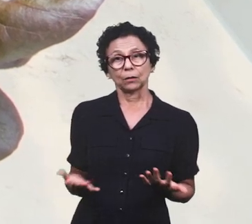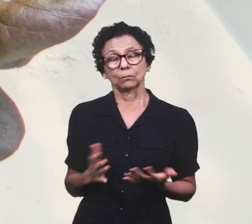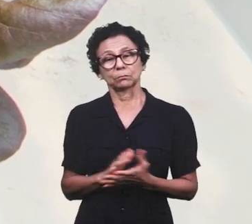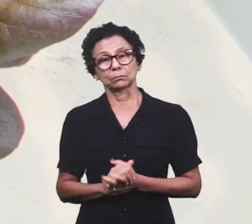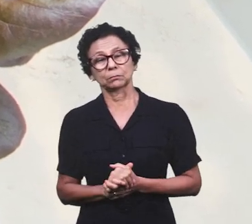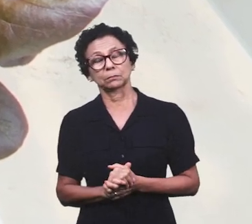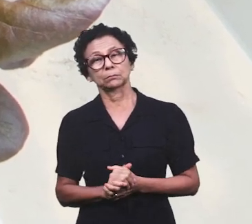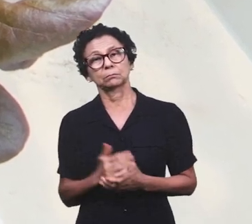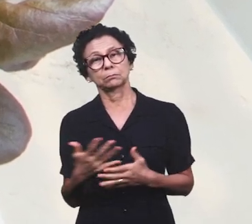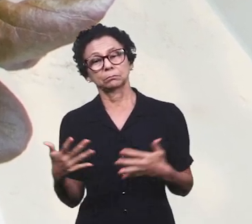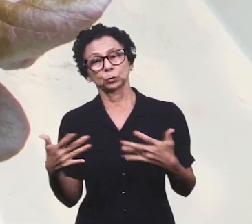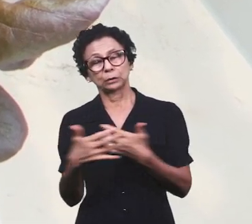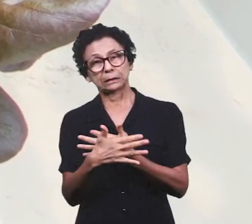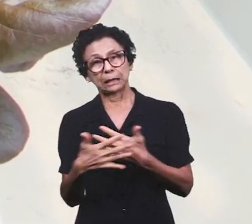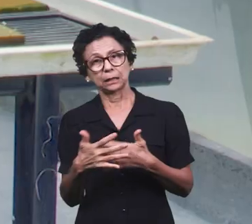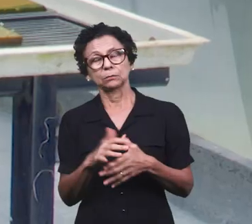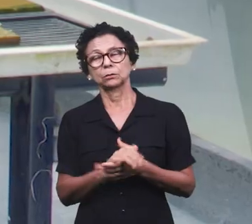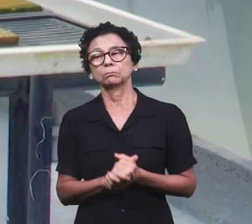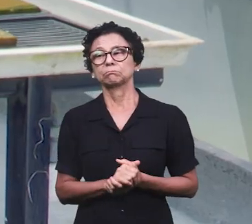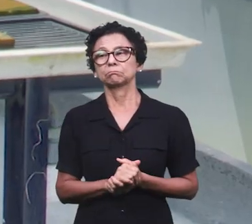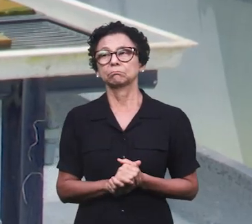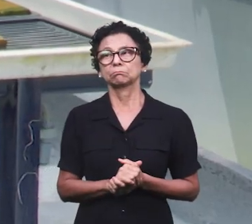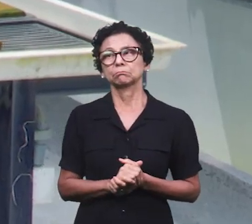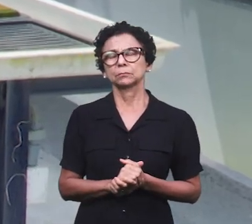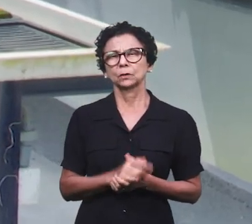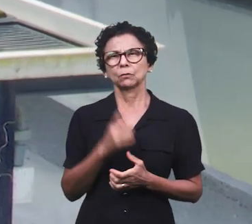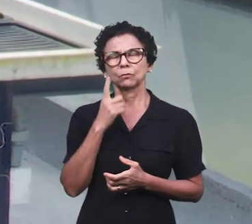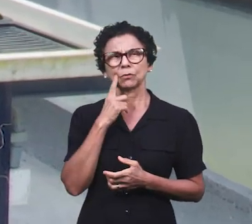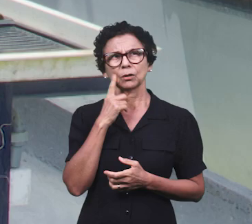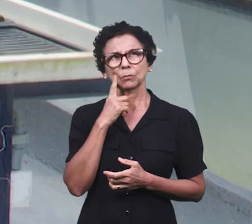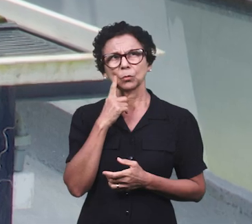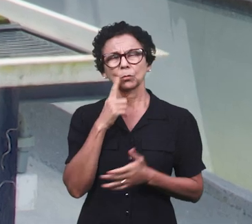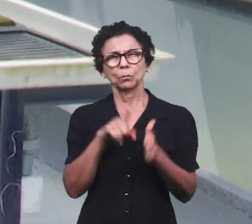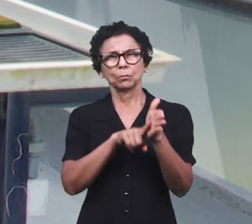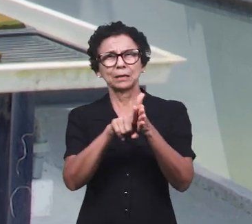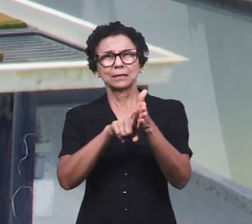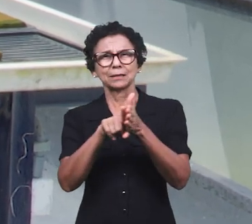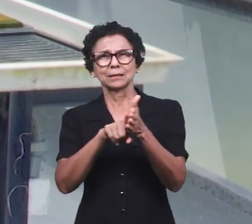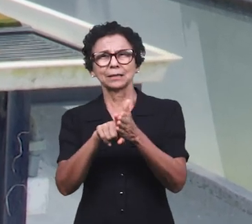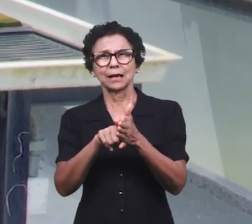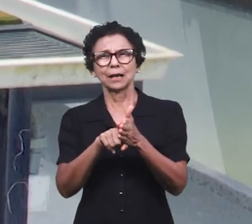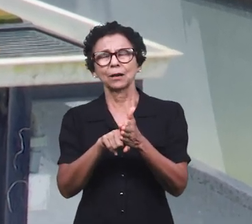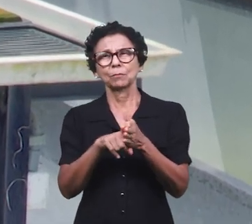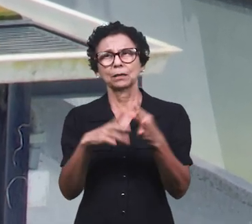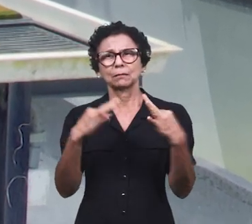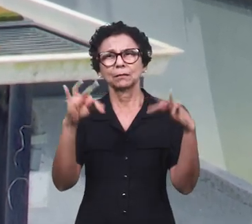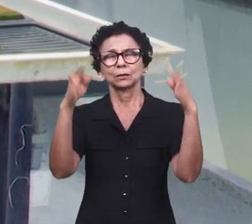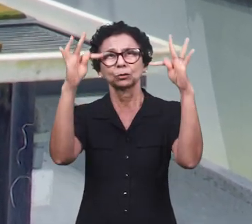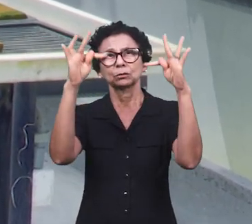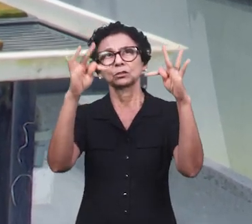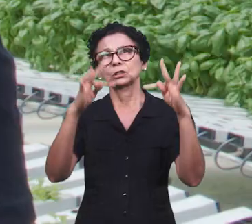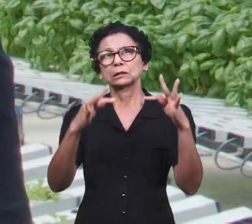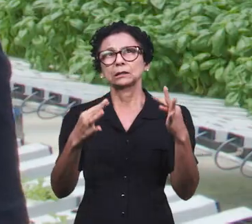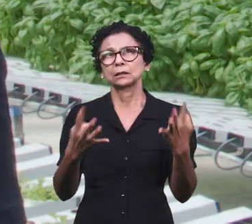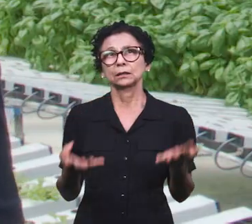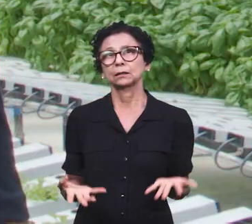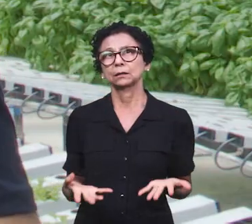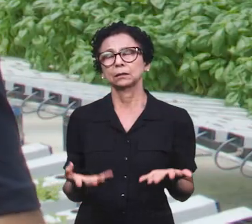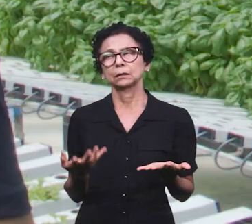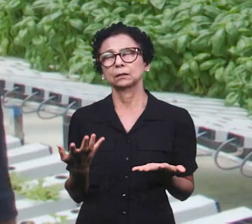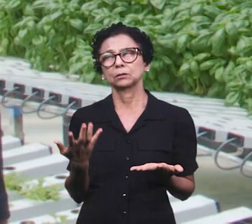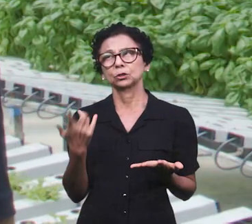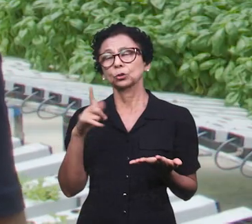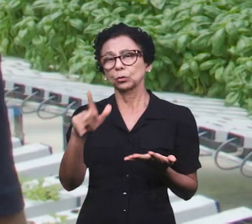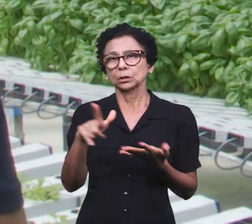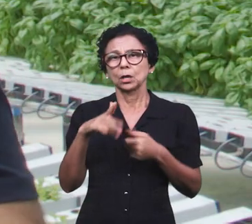dentro da cidade, a gente foi buscar uma tecnologia, né, que a gente conseguisse produzir